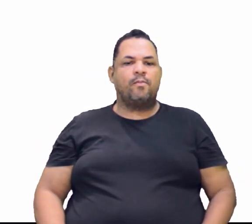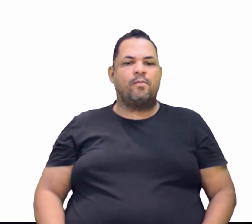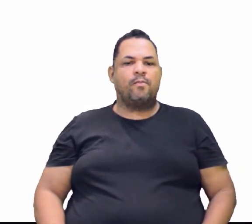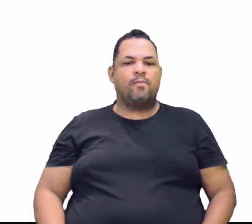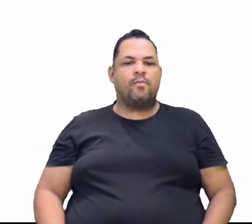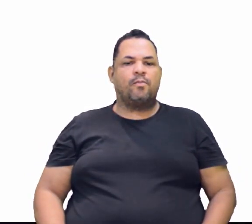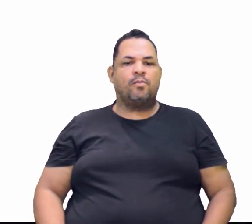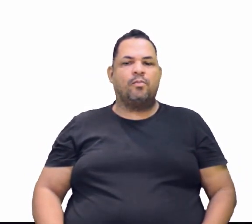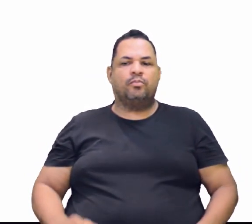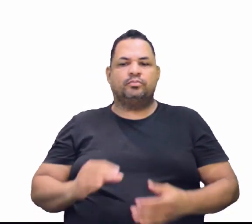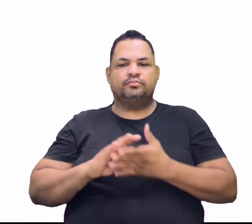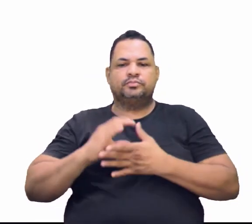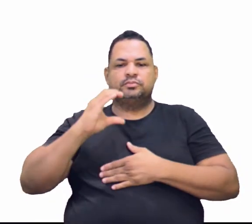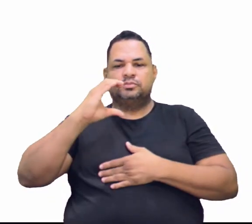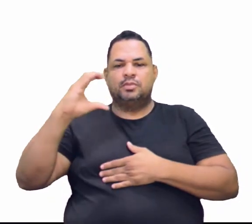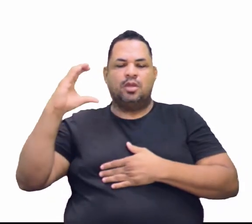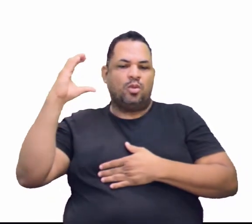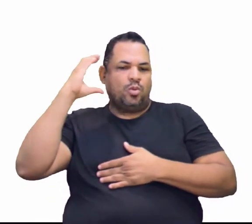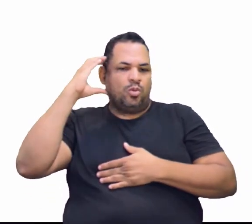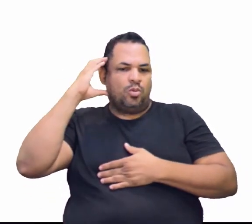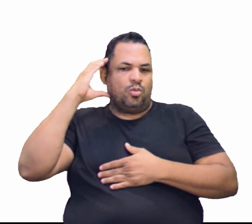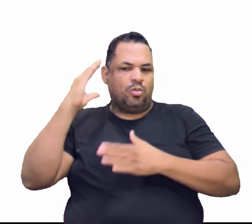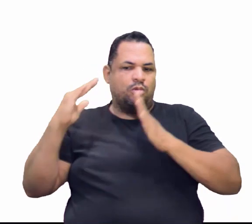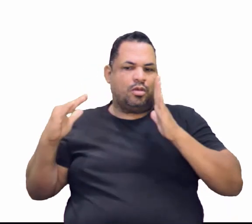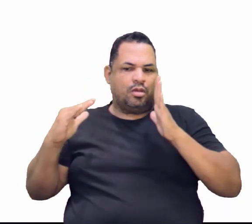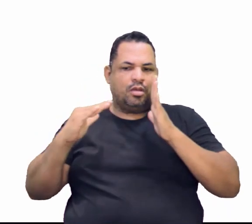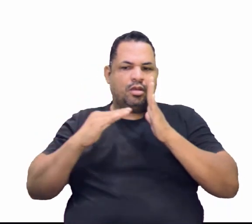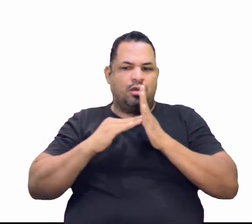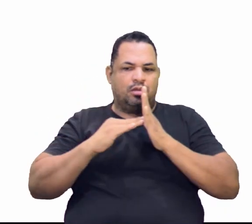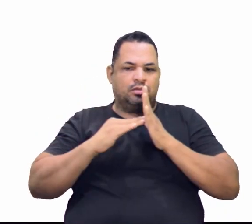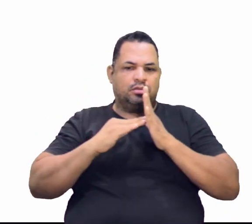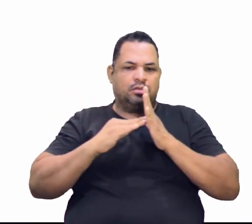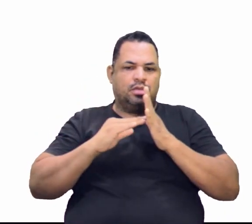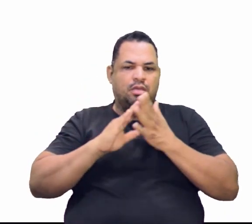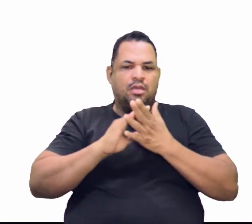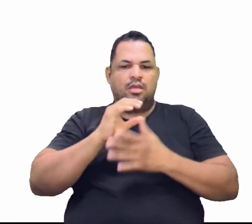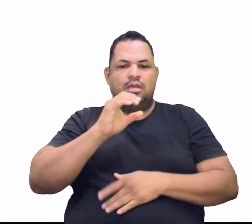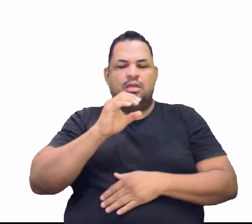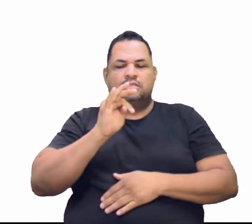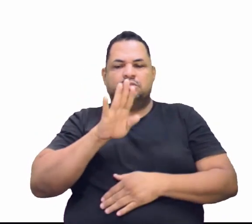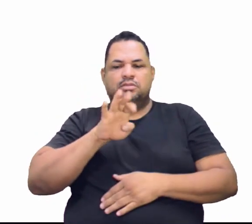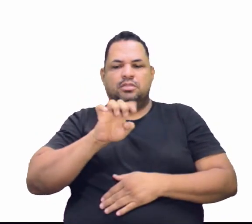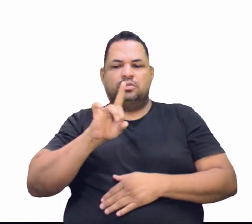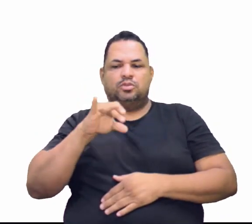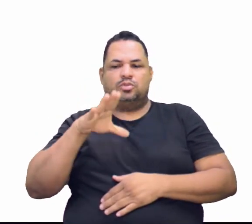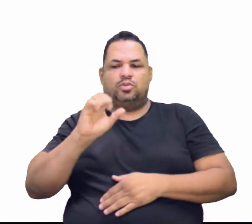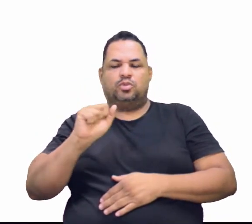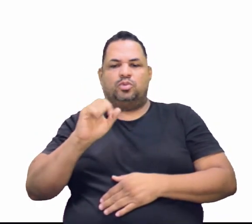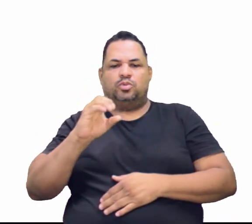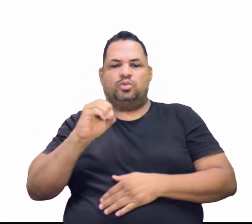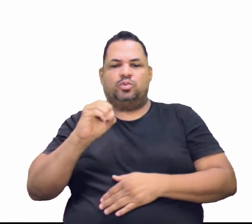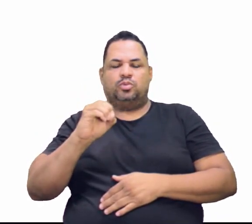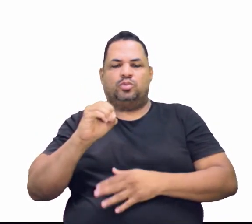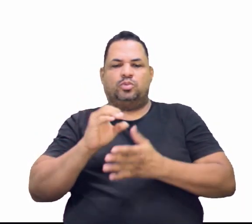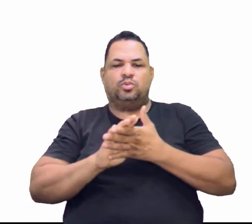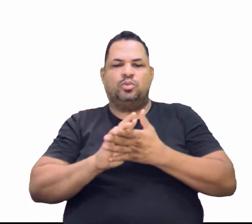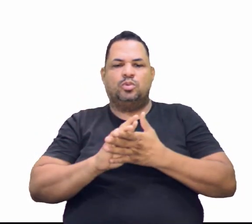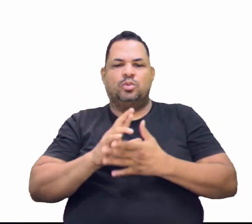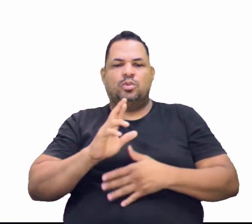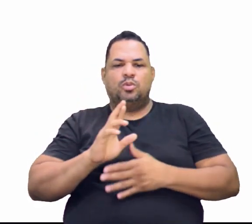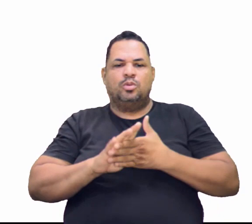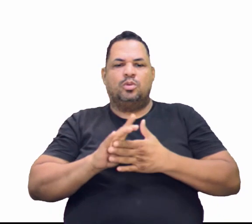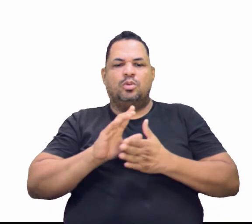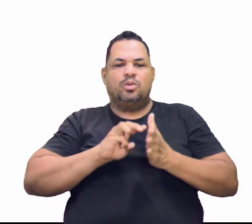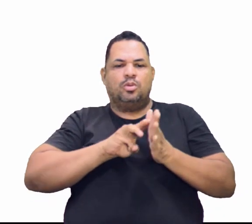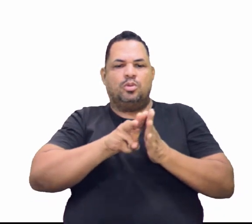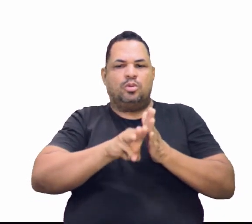o Centro-Oeste, que é Cuiabá, até Santo Antônio do Rio Madeira. A expedição, que vai